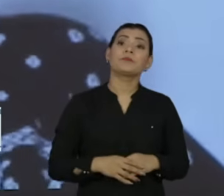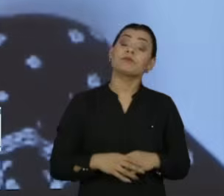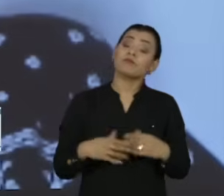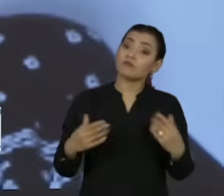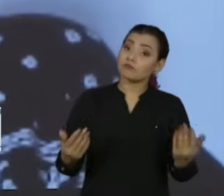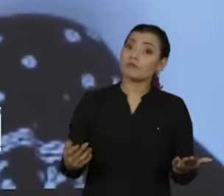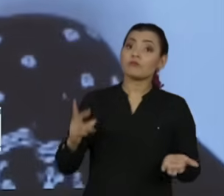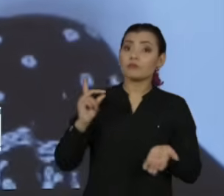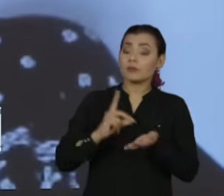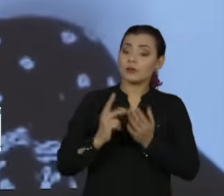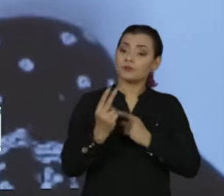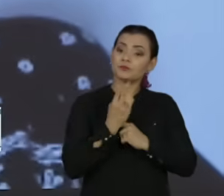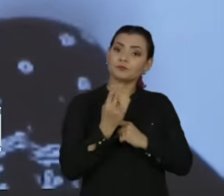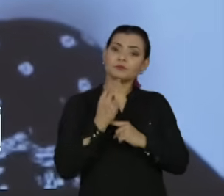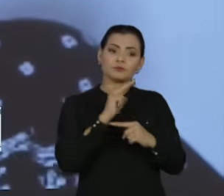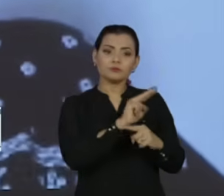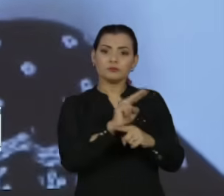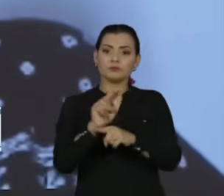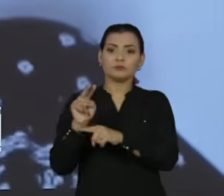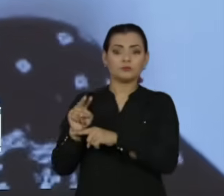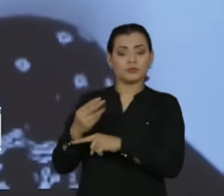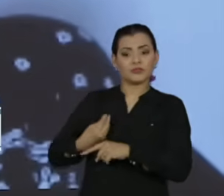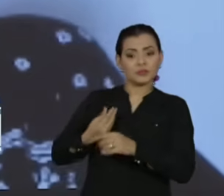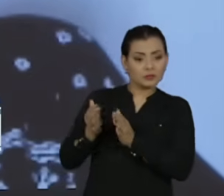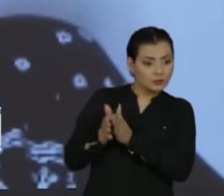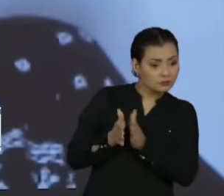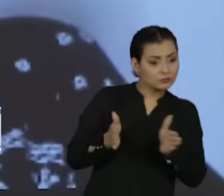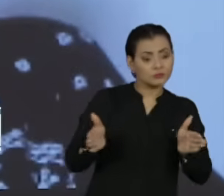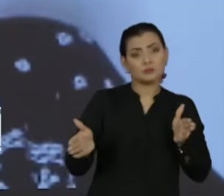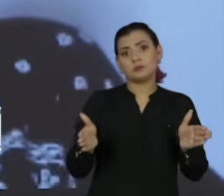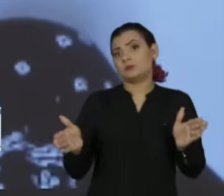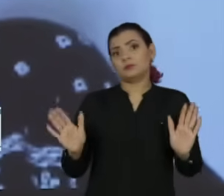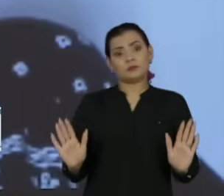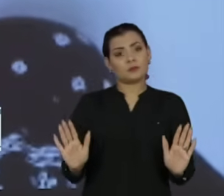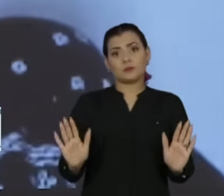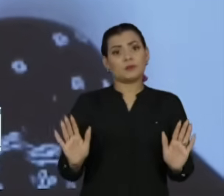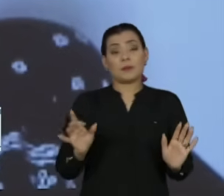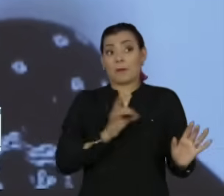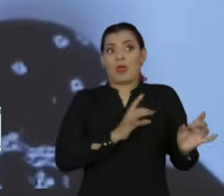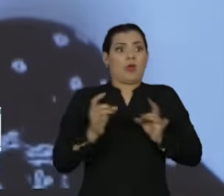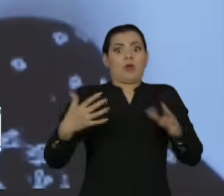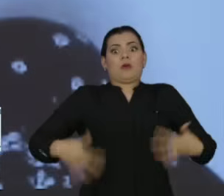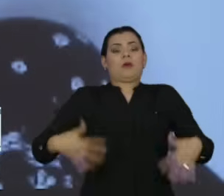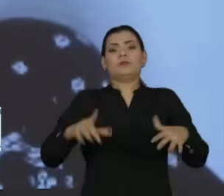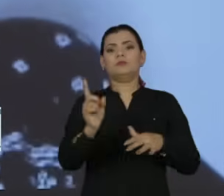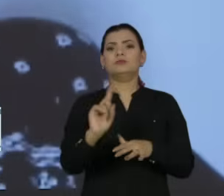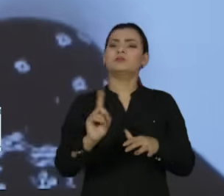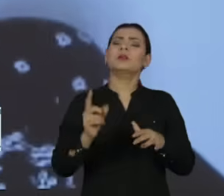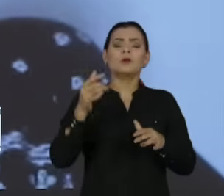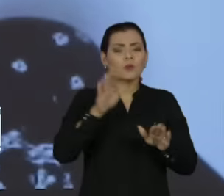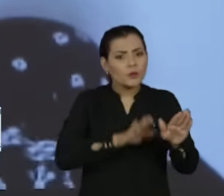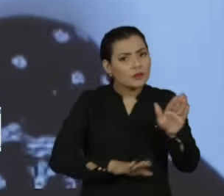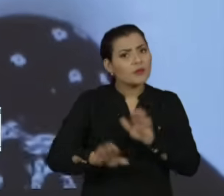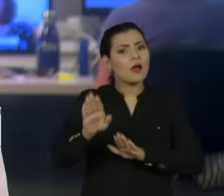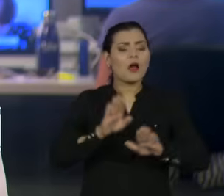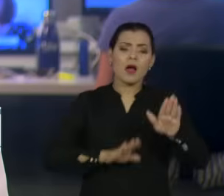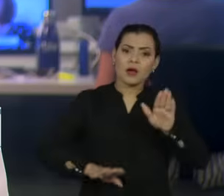se cuidando e vivendo e com menos medo, mas com todo o cuidado do